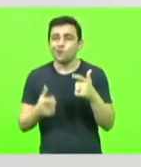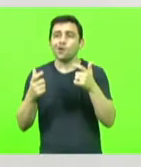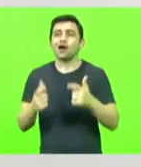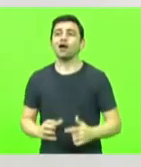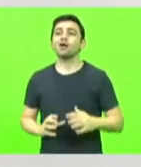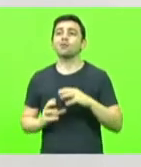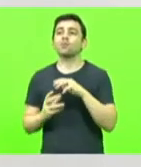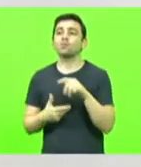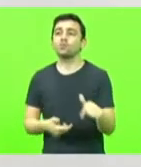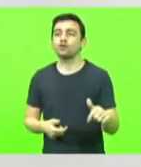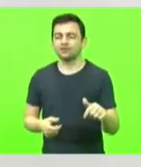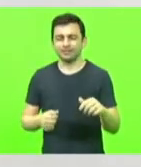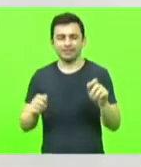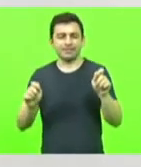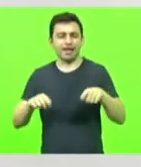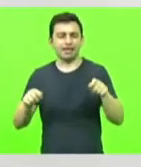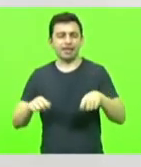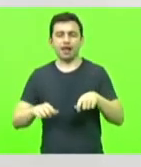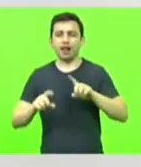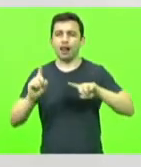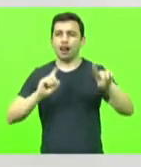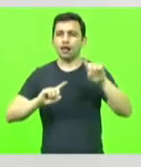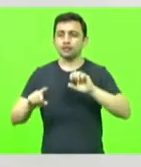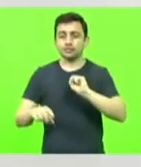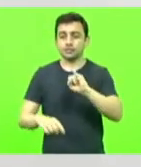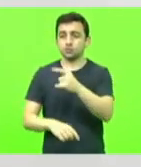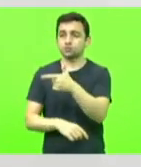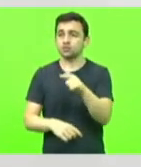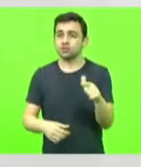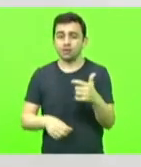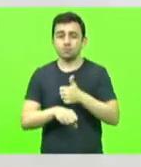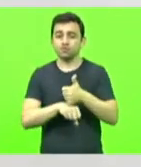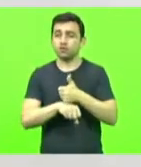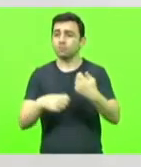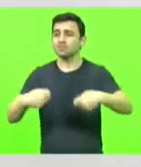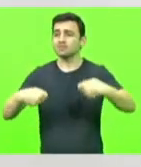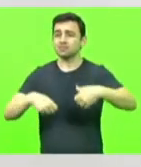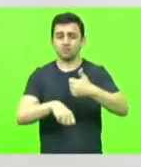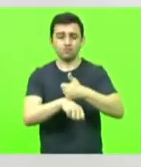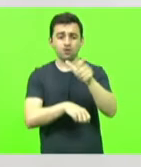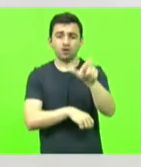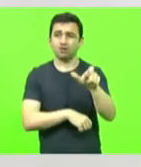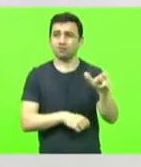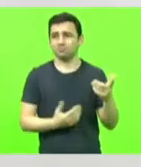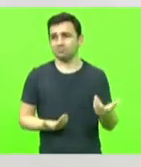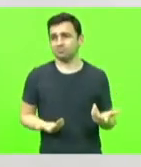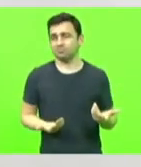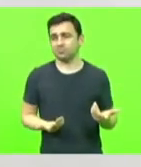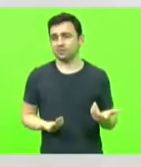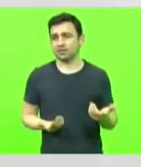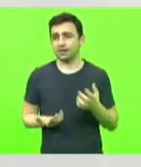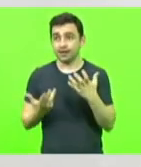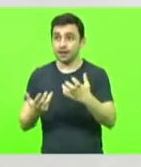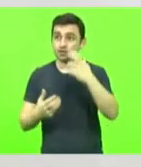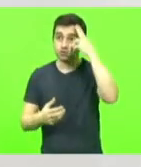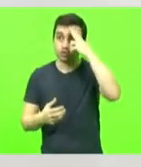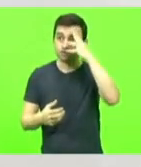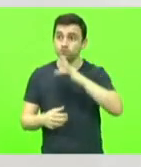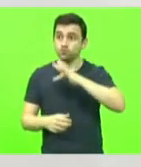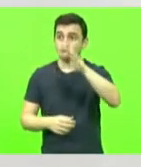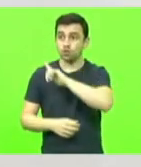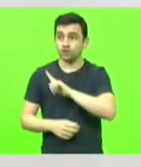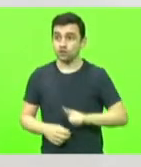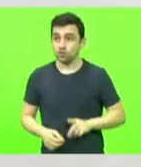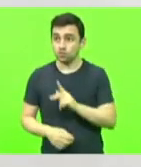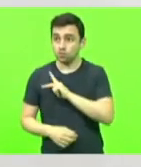se tem excelência e governança sem profissionais adequados para gerir organizações. Se quisermos a tão sonhada governança pública, se